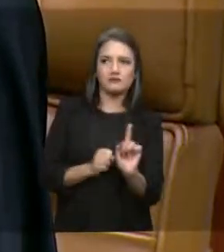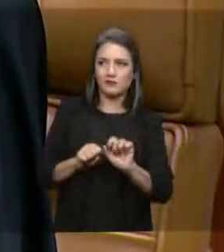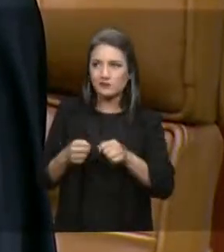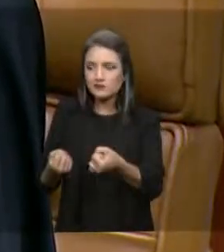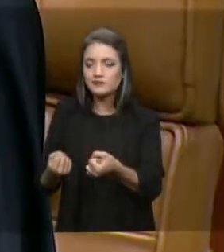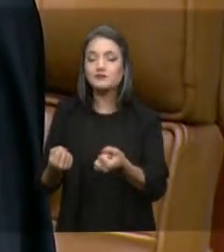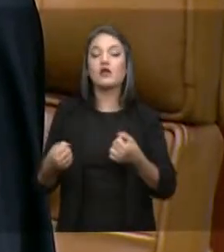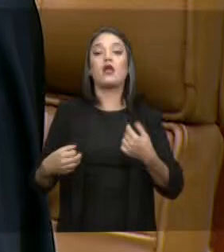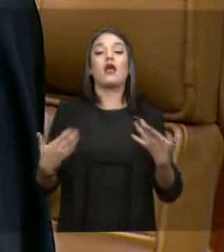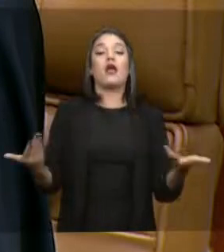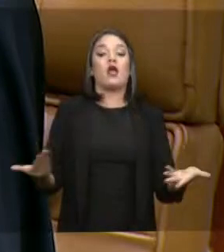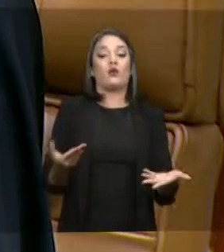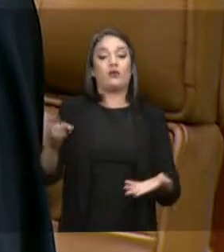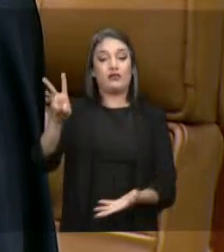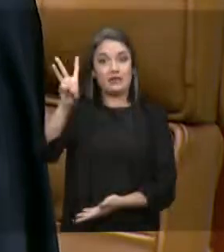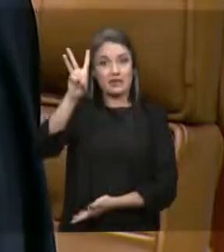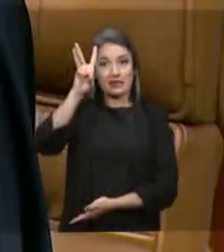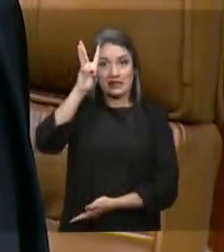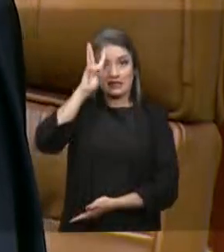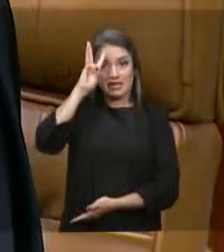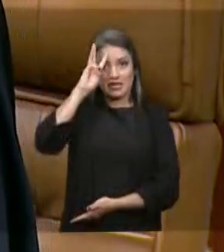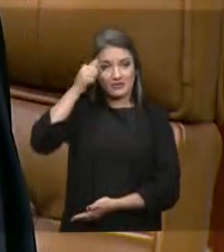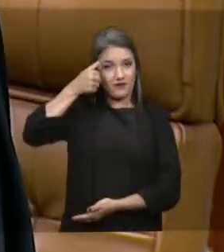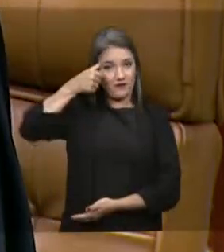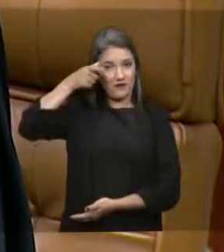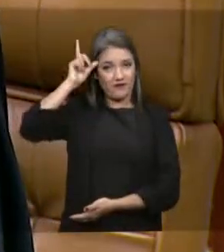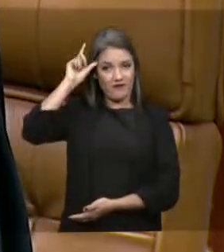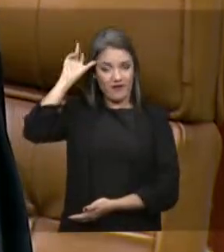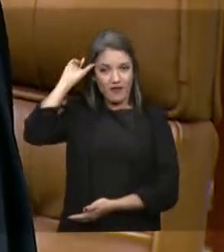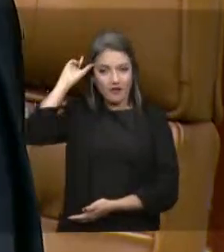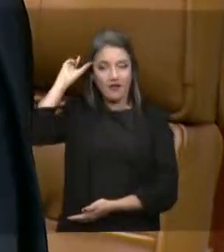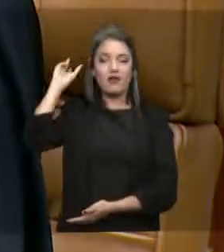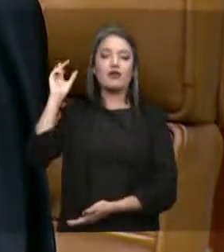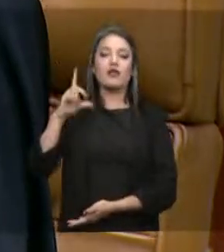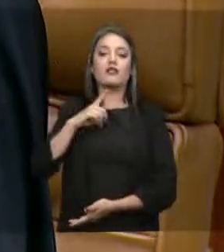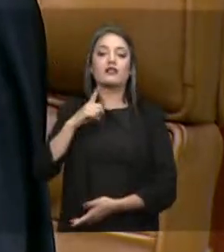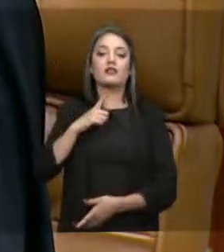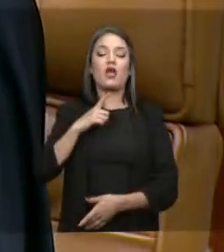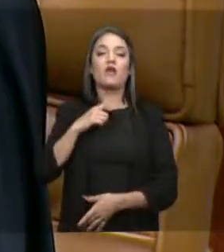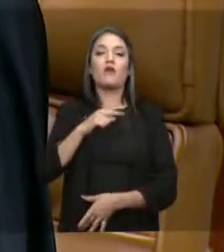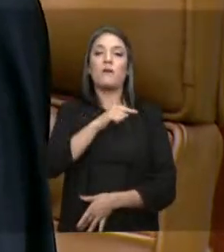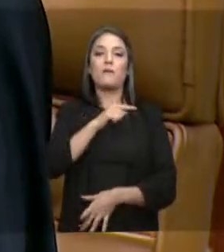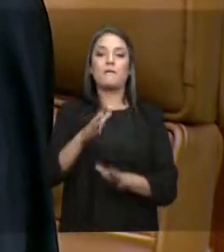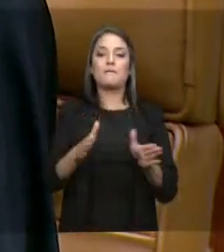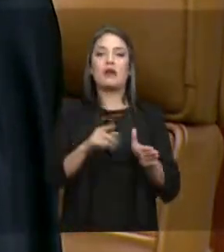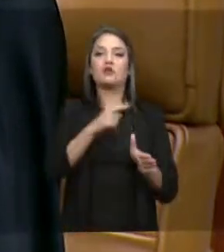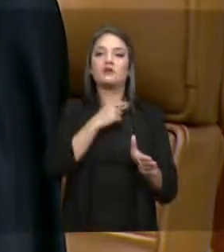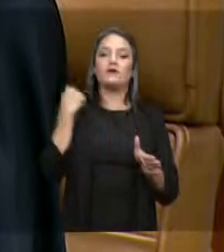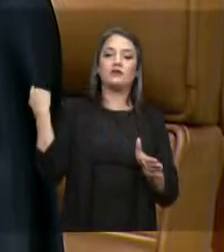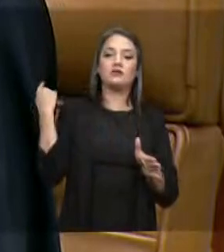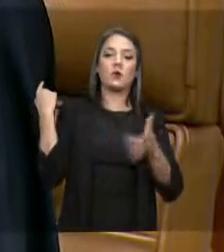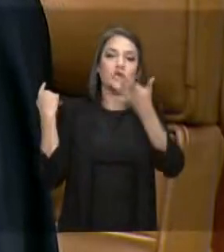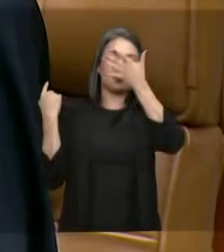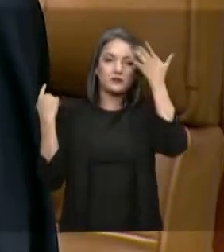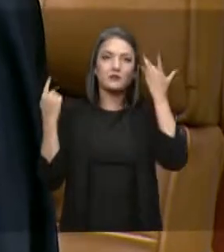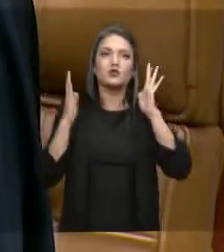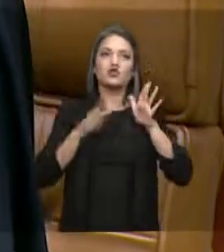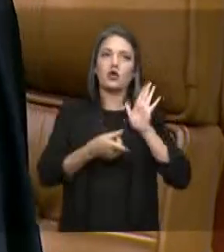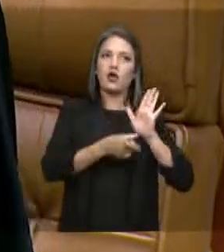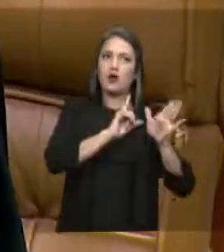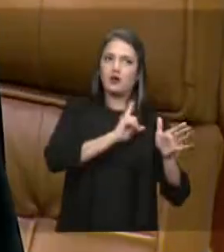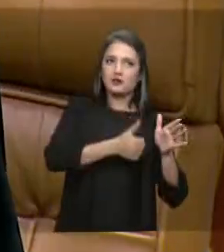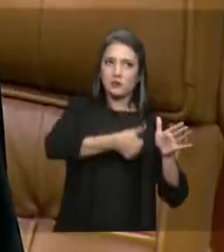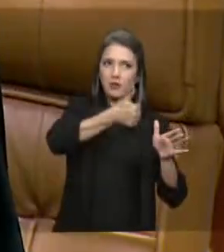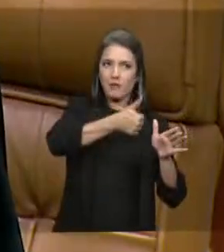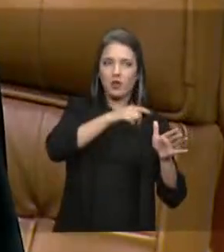terça-feira anteontem como vencer o primeiro prazo daqueles que foram intimados